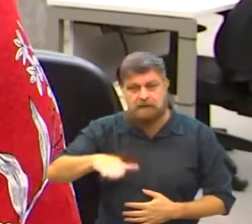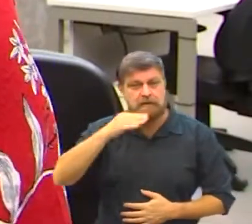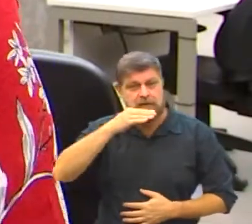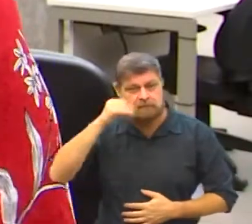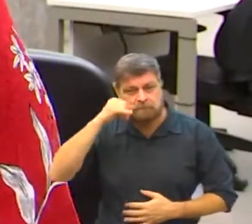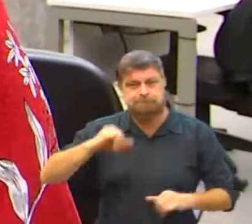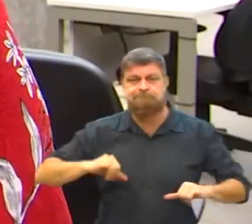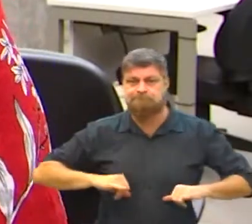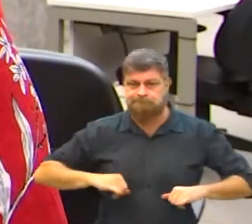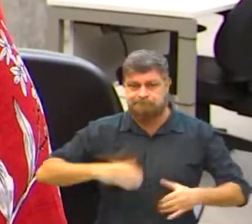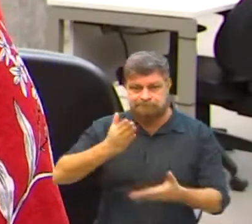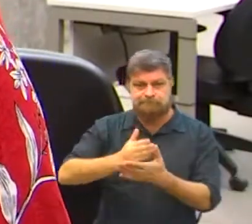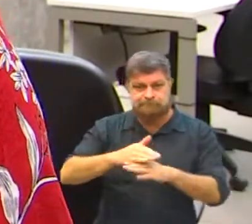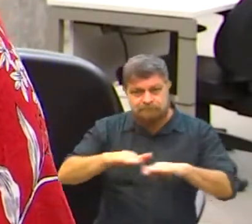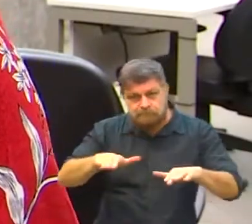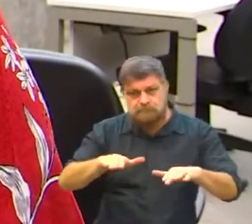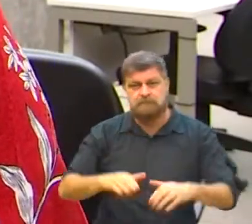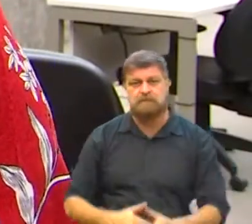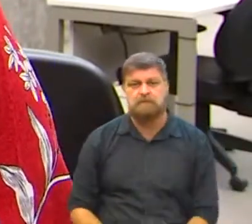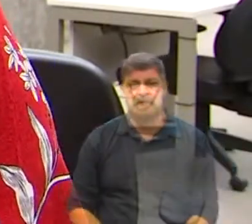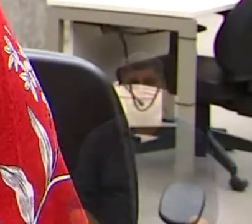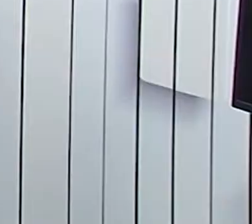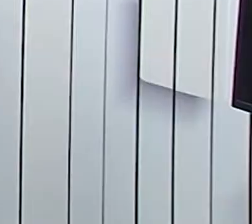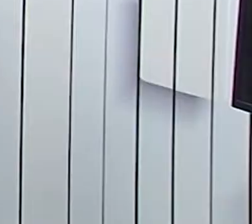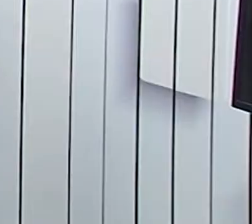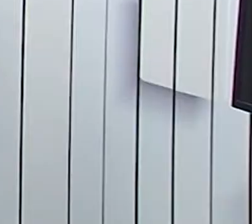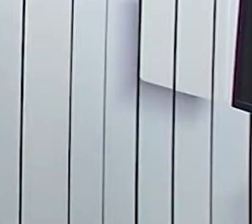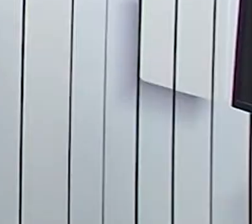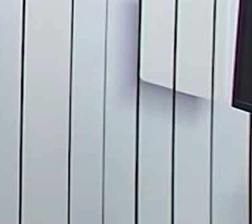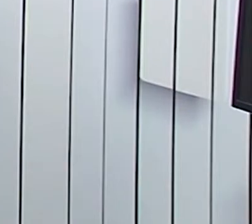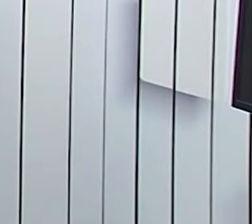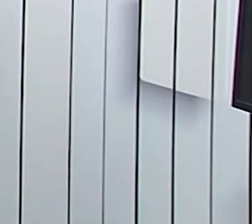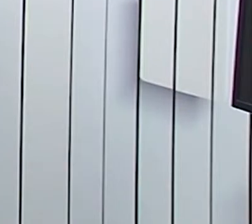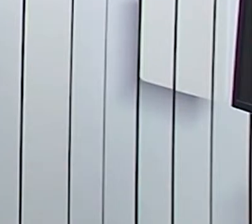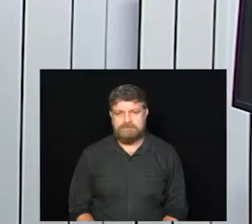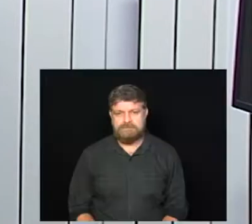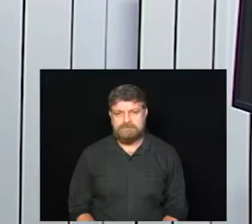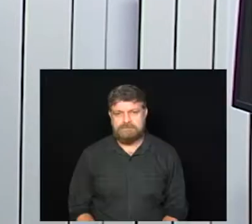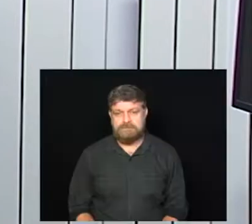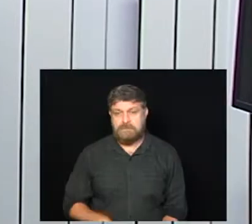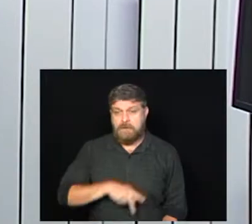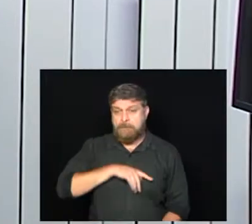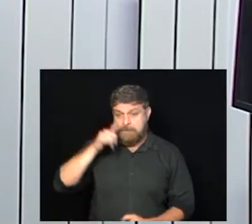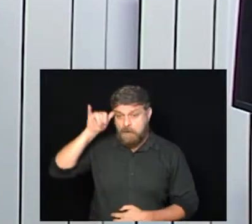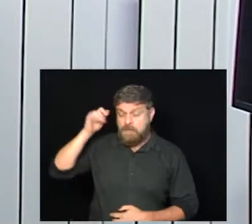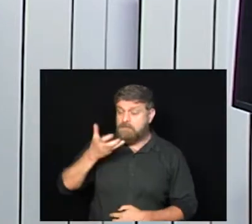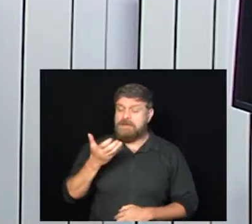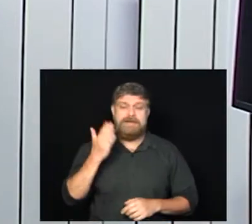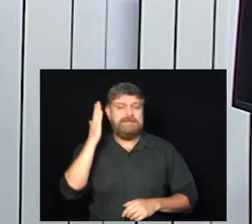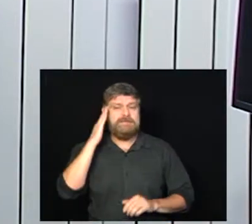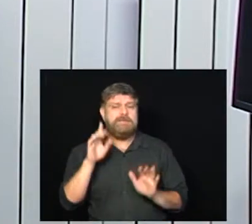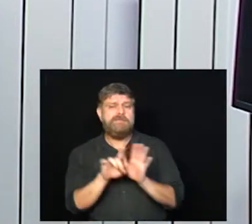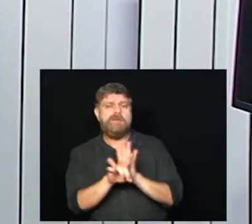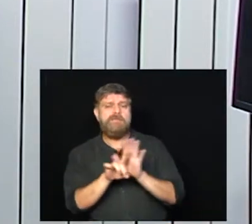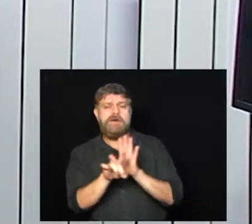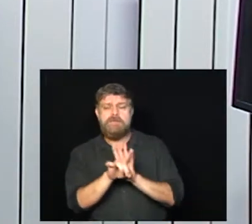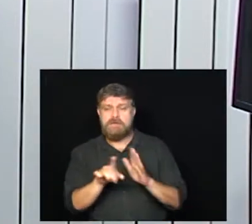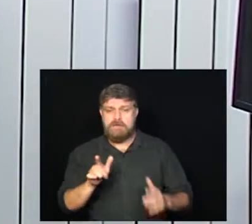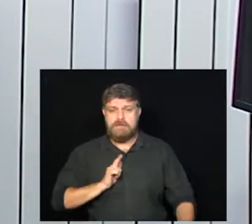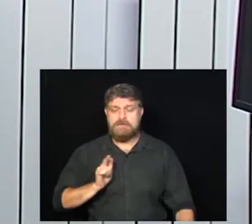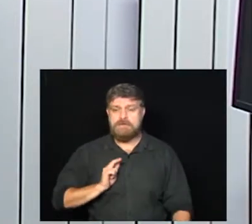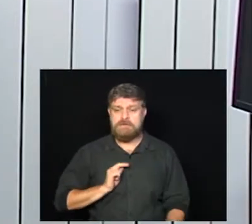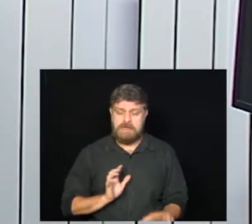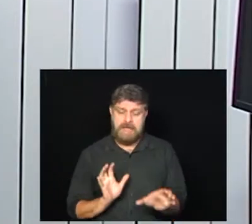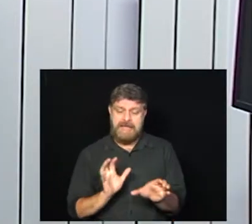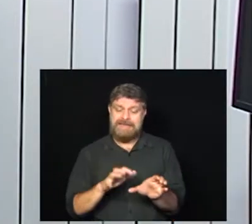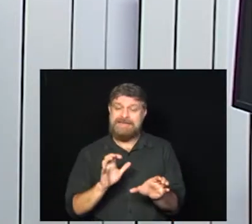contra as nossas crianças e os adolescentes. Já o vereador Paulo Búfalo quer informações sobre registro de dados